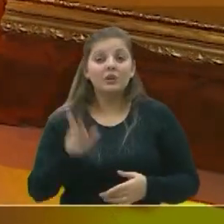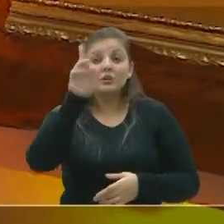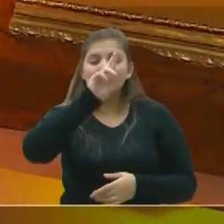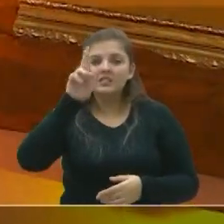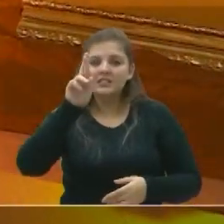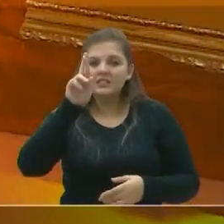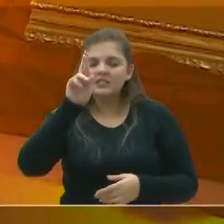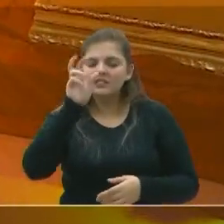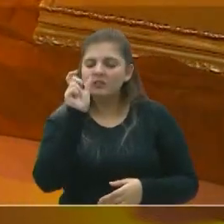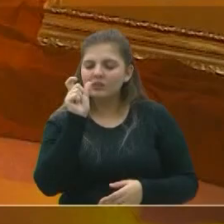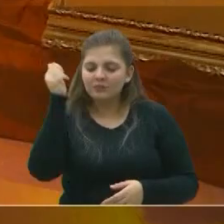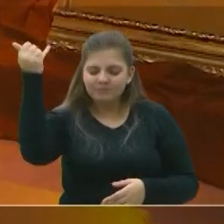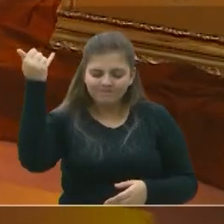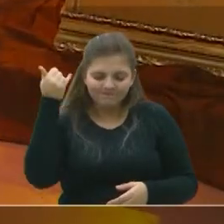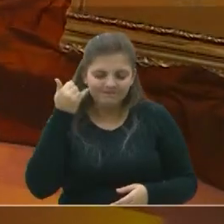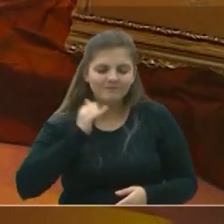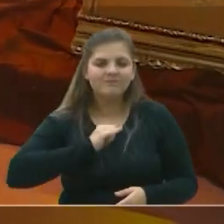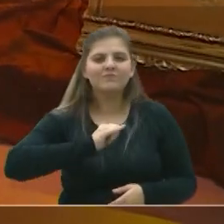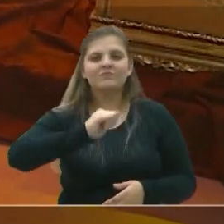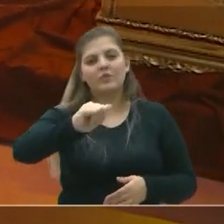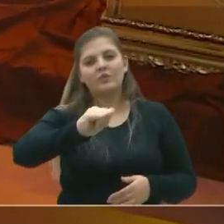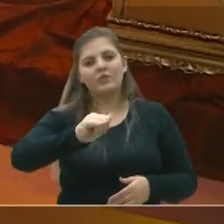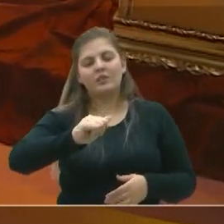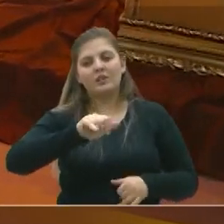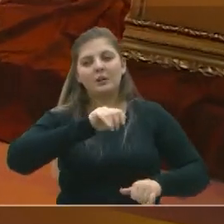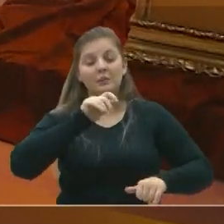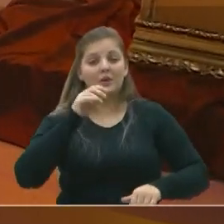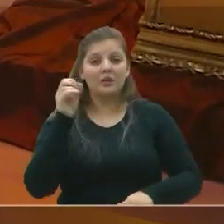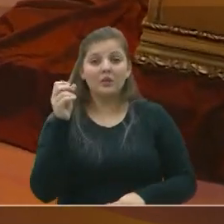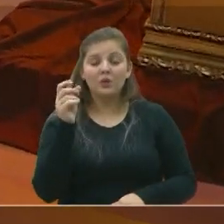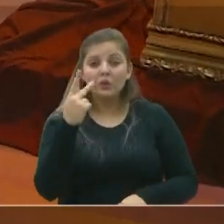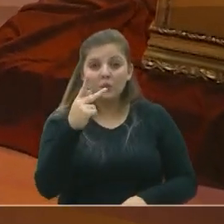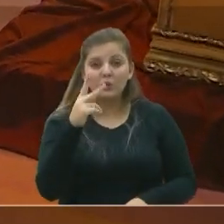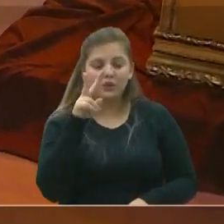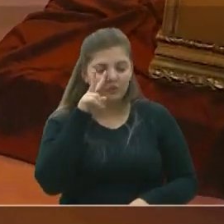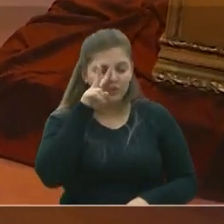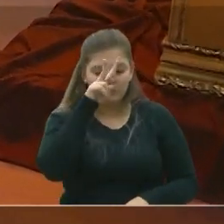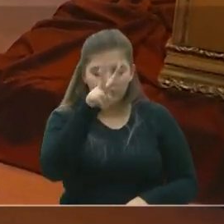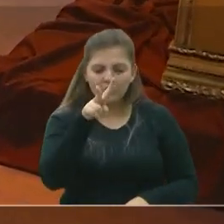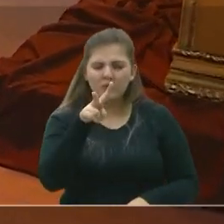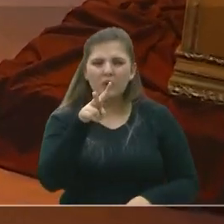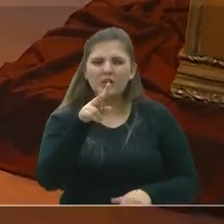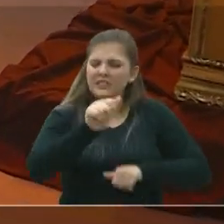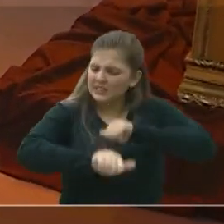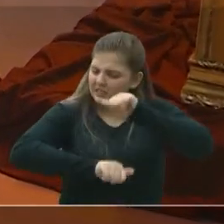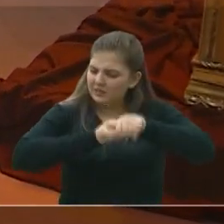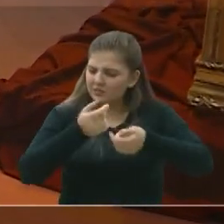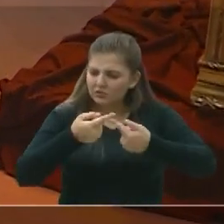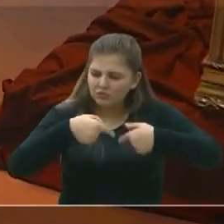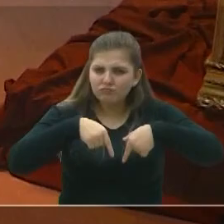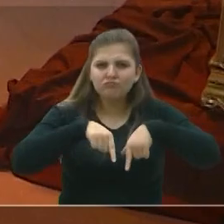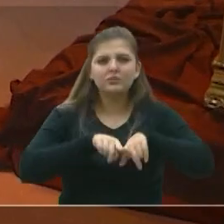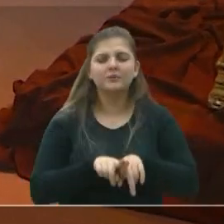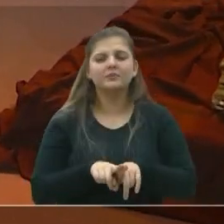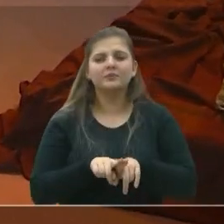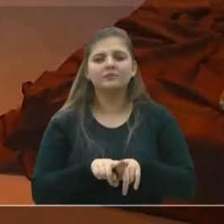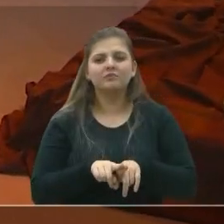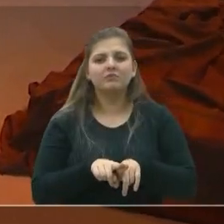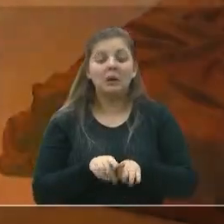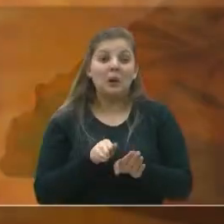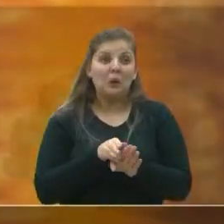palavra poderosa, renovando as tuas forças. E não escute mais os conselhos vãos do